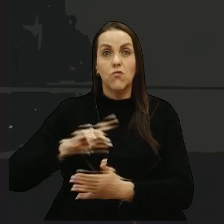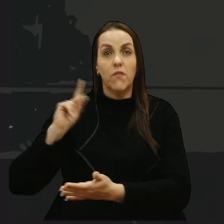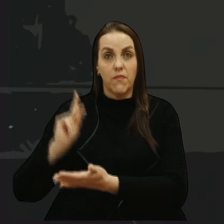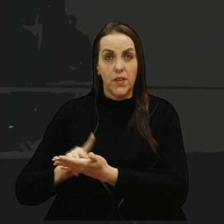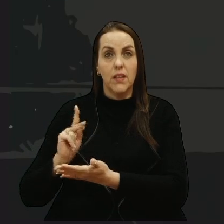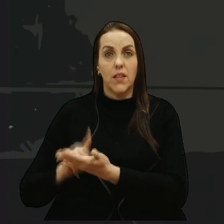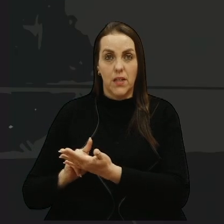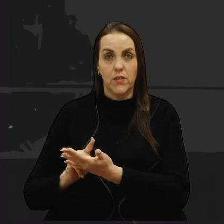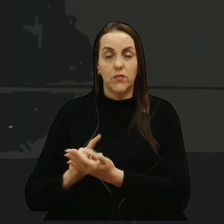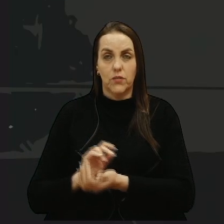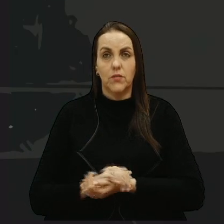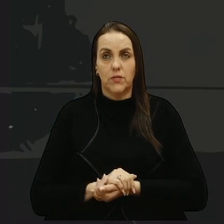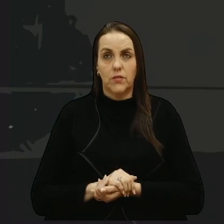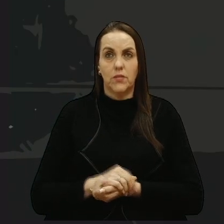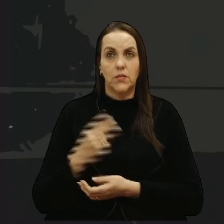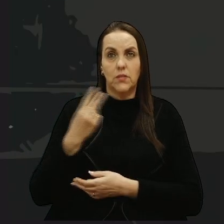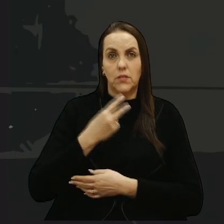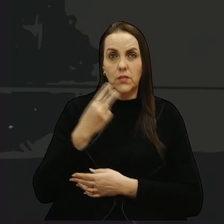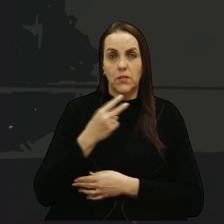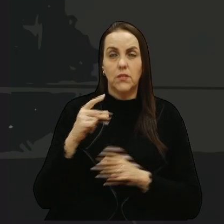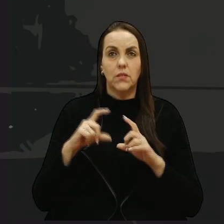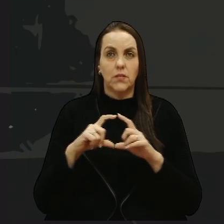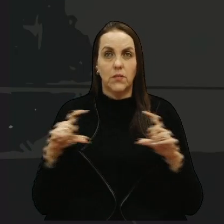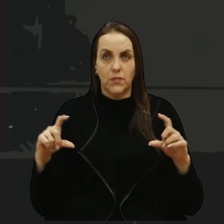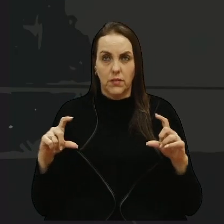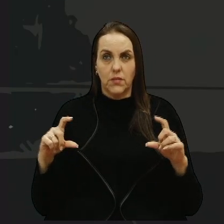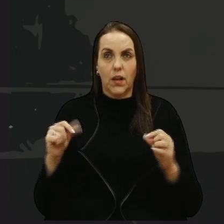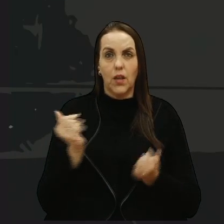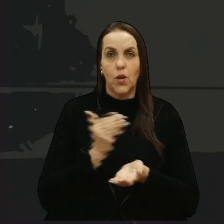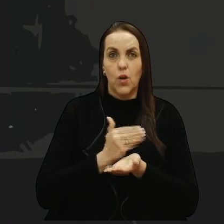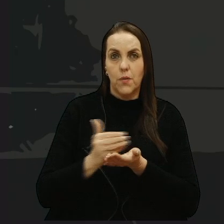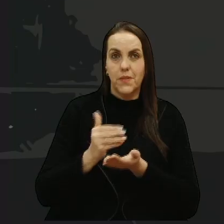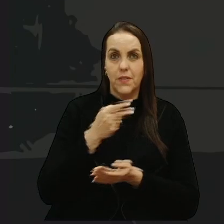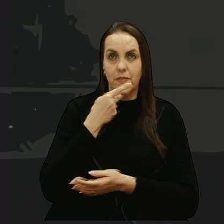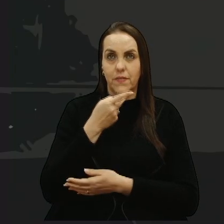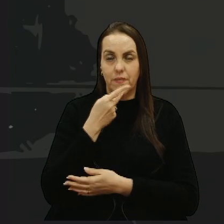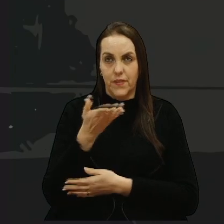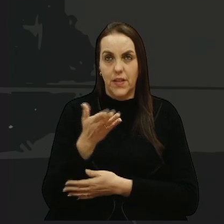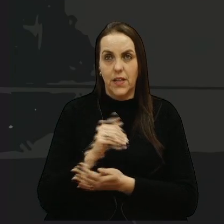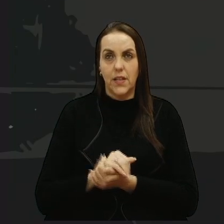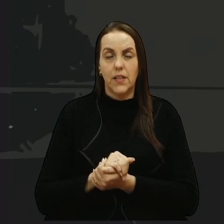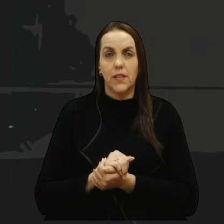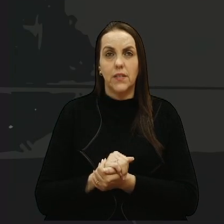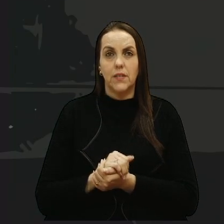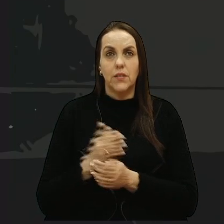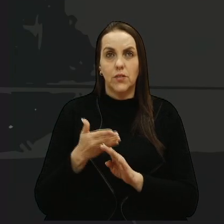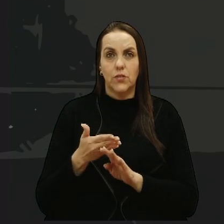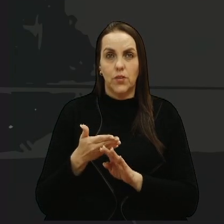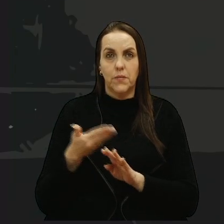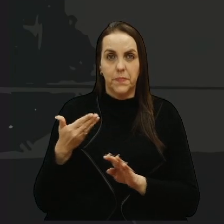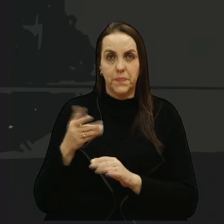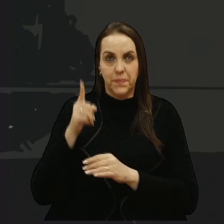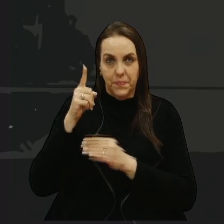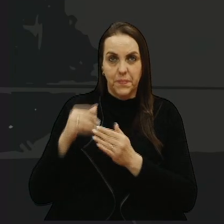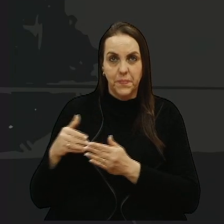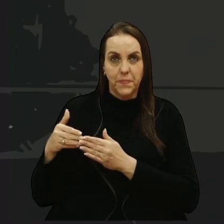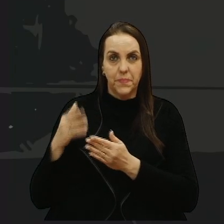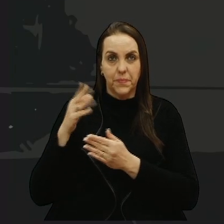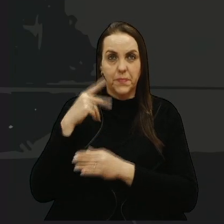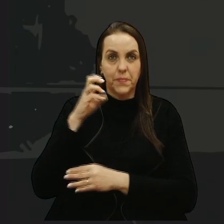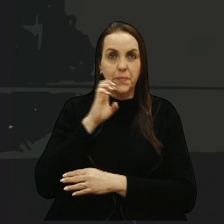a segunda frase, que eu quero começar essa fala, mas já lhe dou sua parte de imediato, vereadora Estela, é assim,